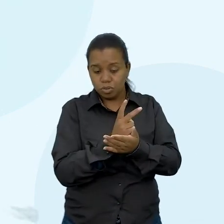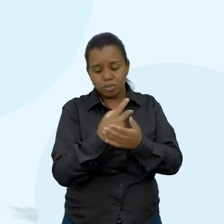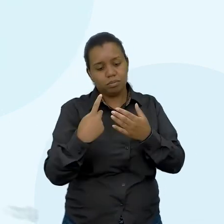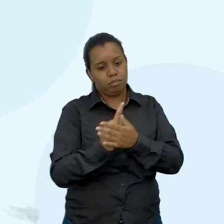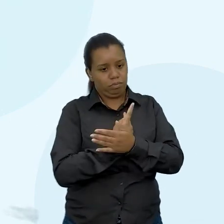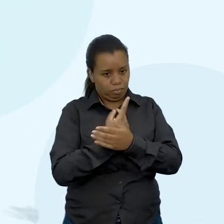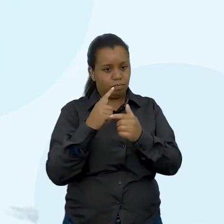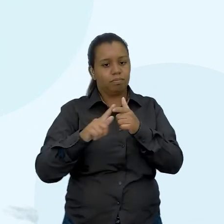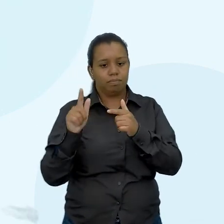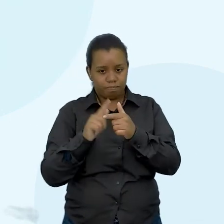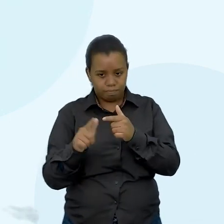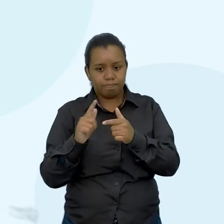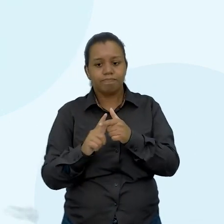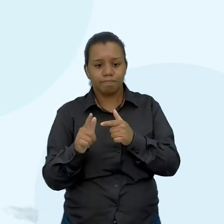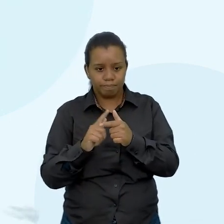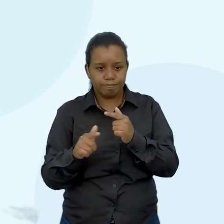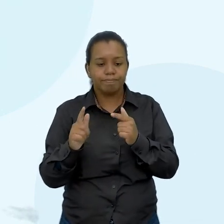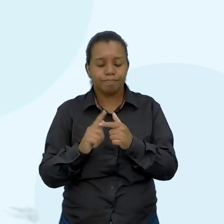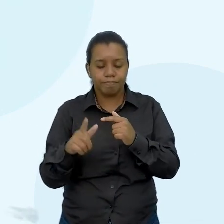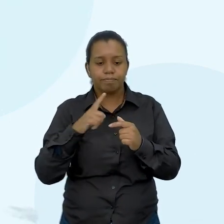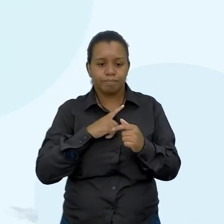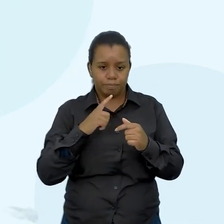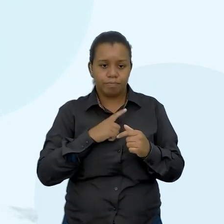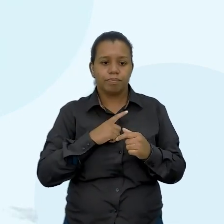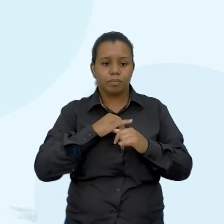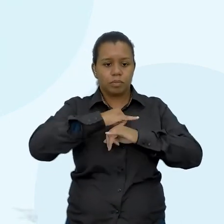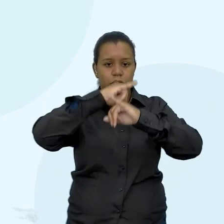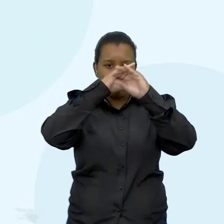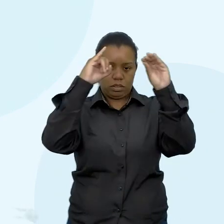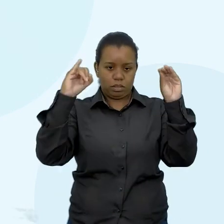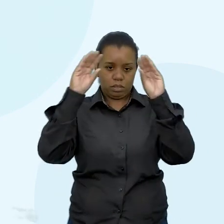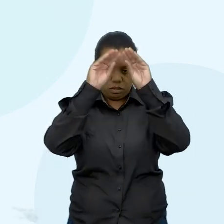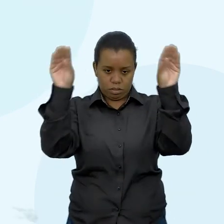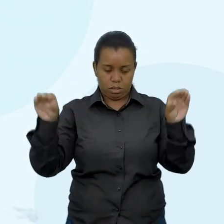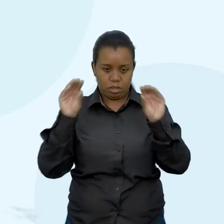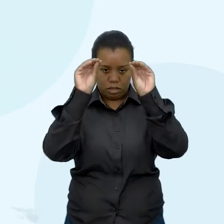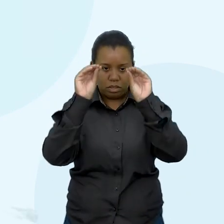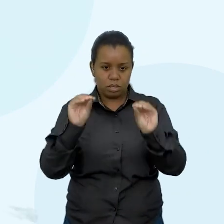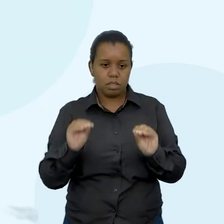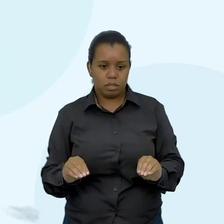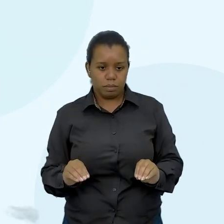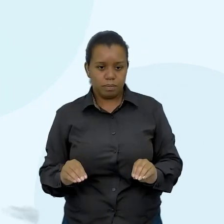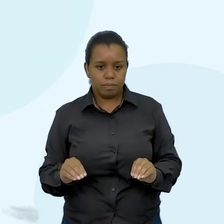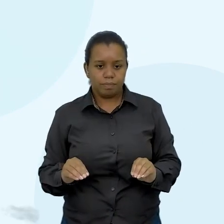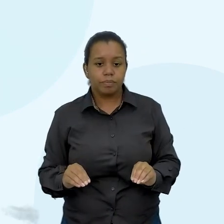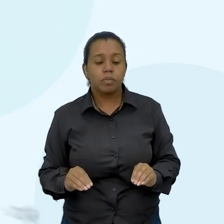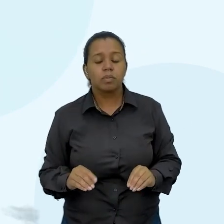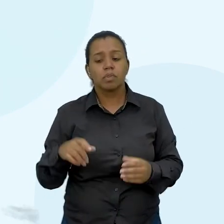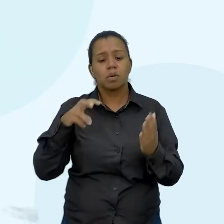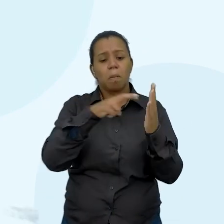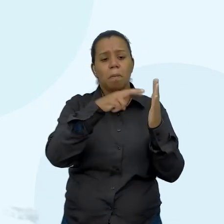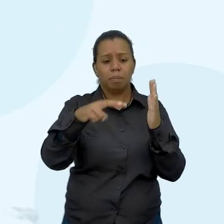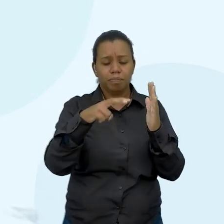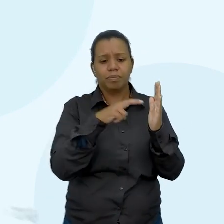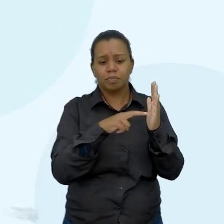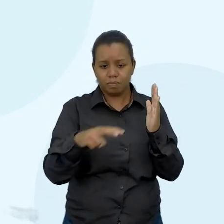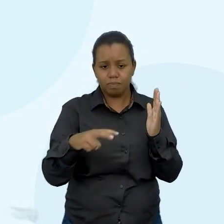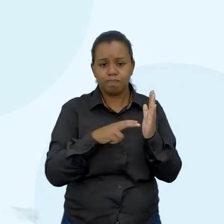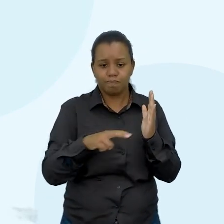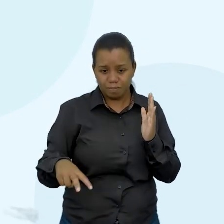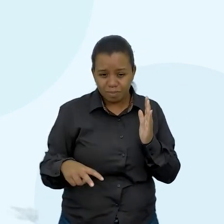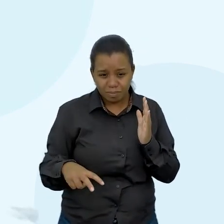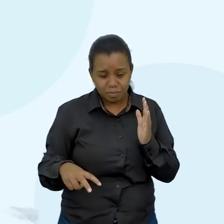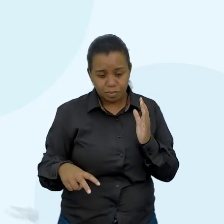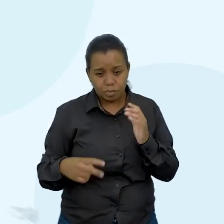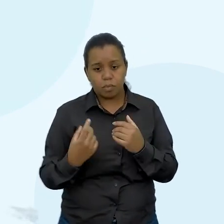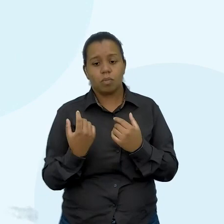aparelho. Então você tem que procurar esse defeito na instalação. Agora, se você desligar todos os aparelhos